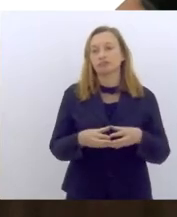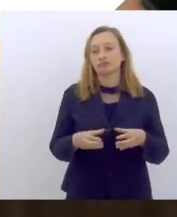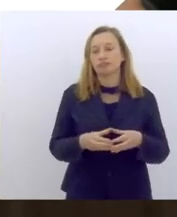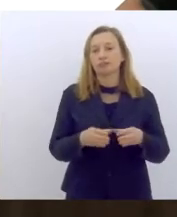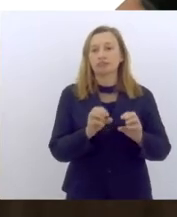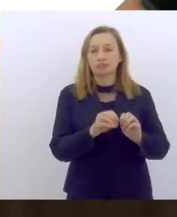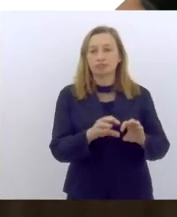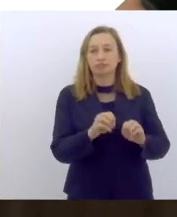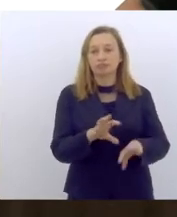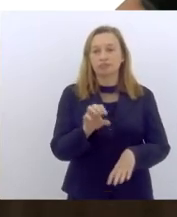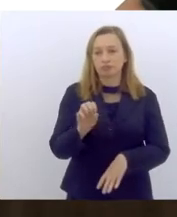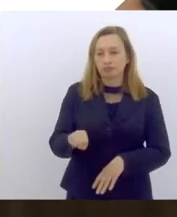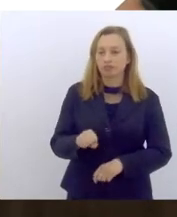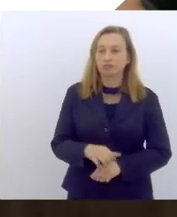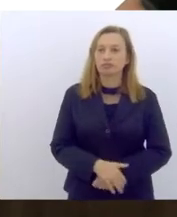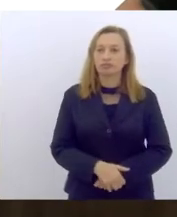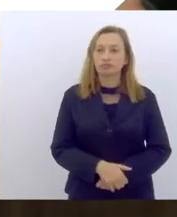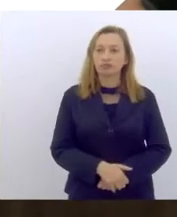educação é favorável